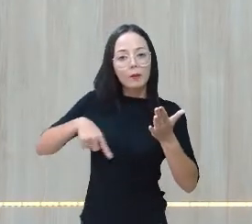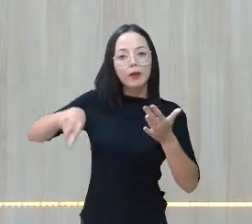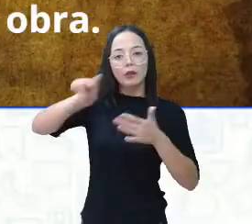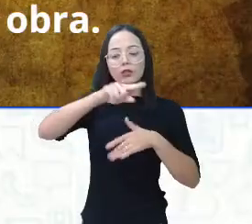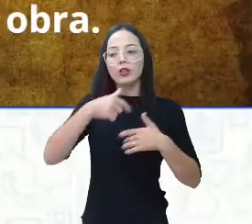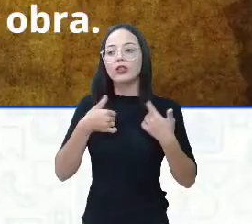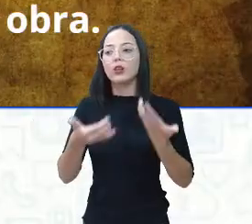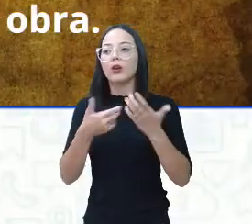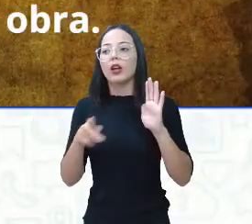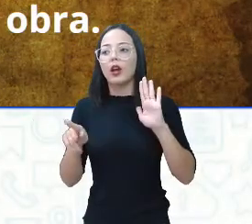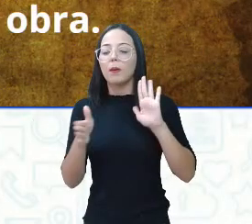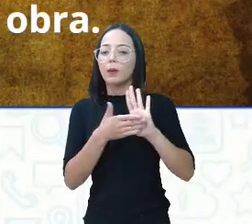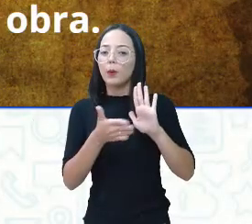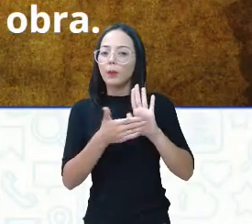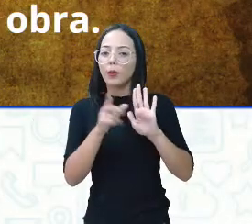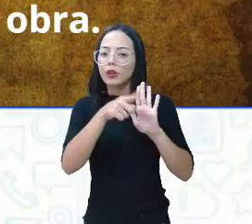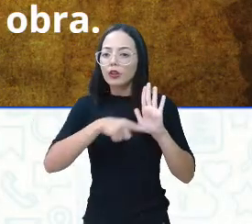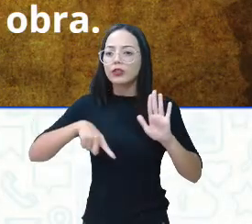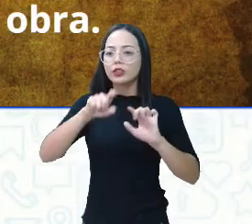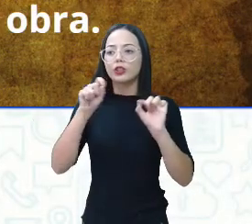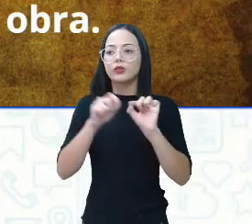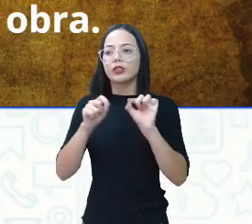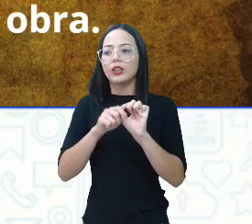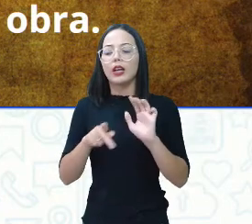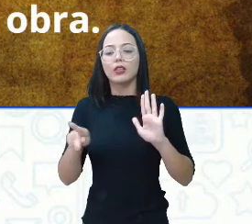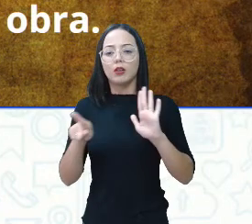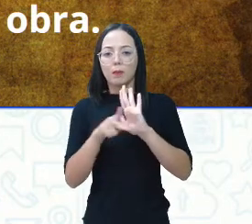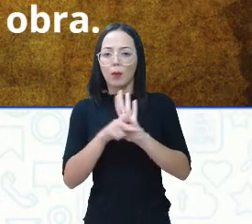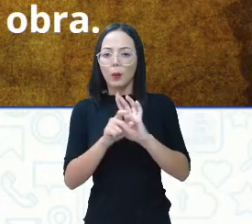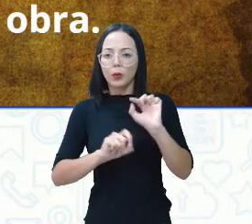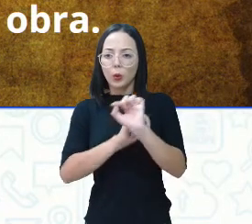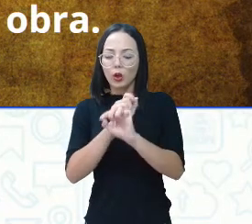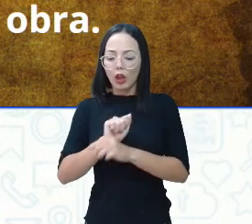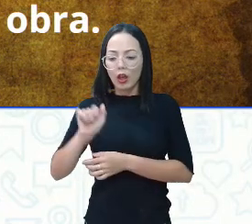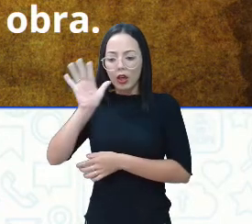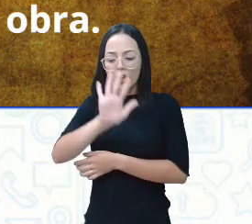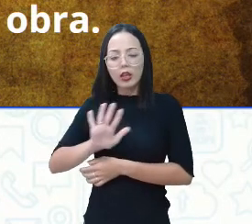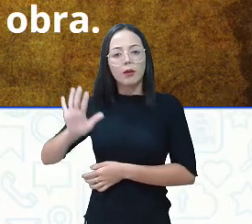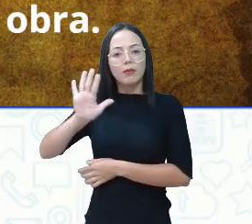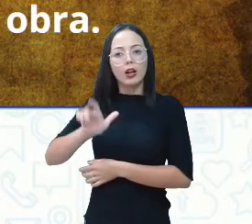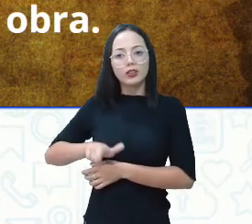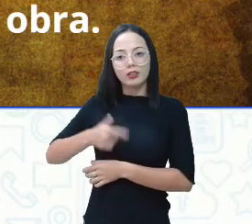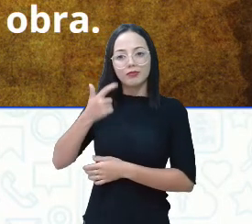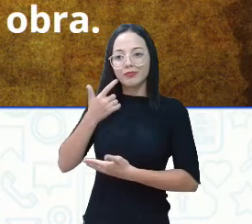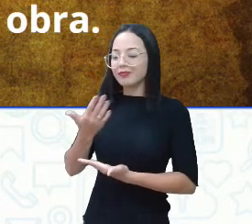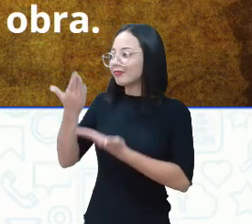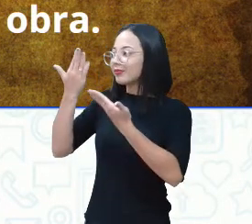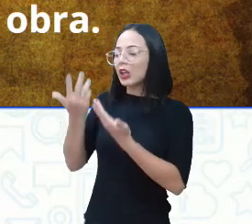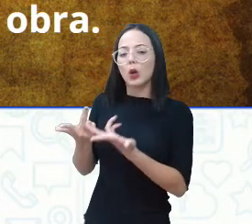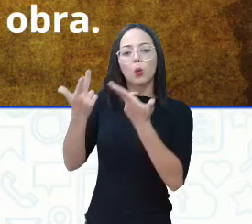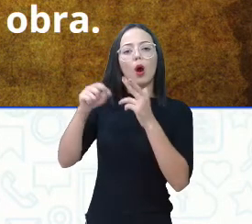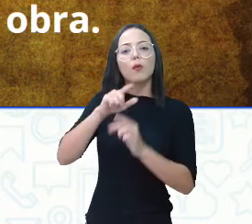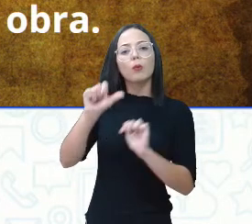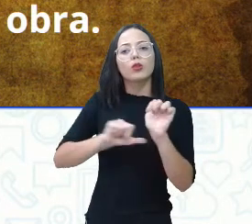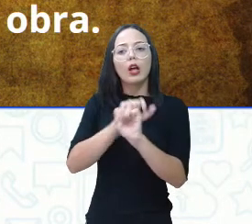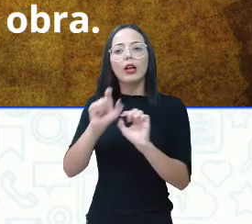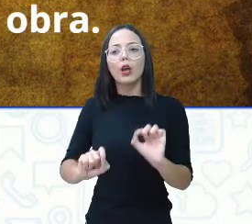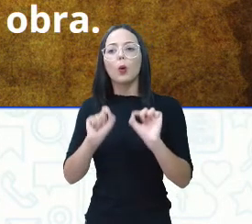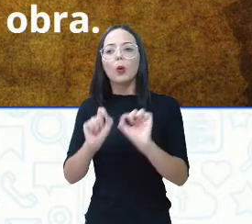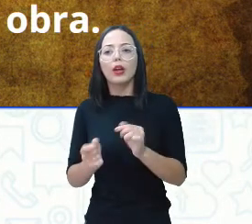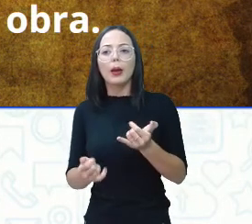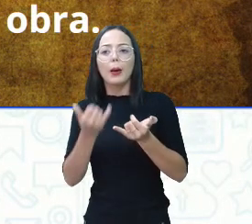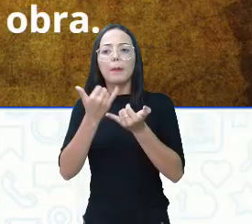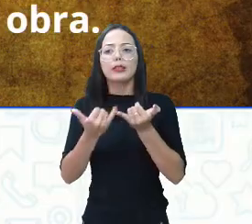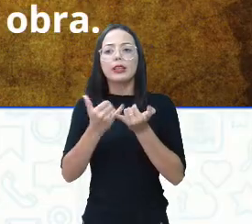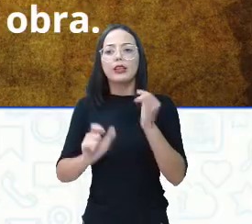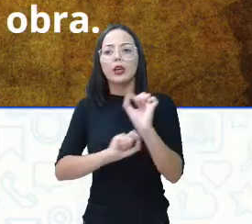queria propor que vocês elaborassem a sua própria versão do homem vitruviano, né? O que é que você mudaria? Ele se pareceria mais